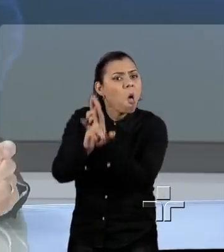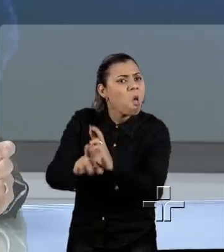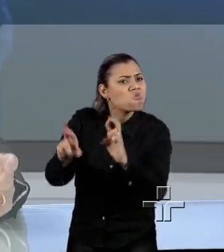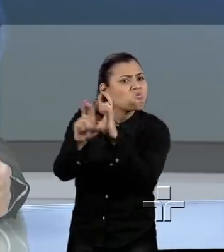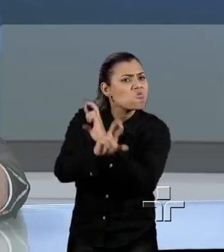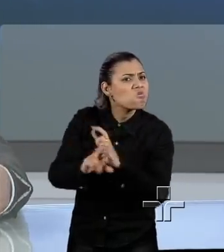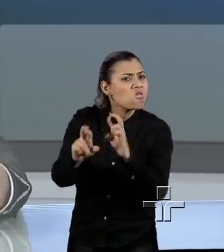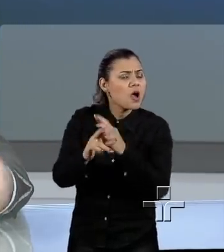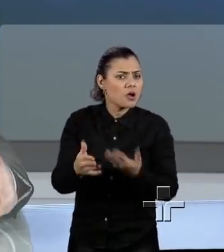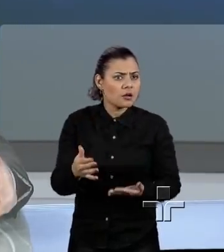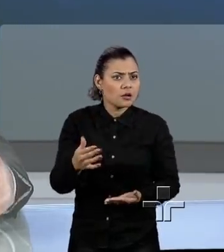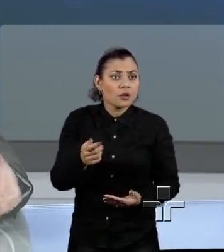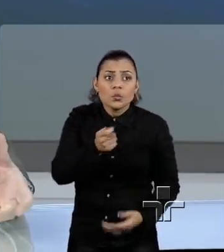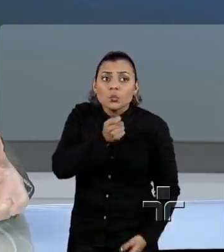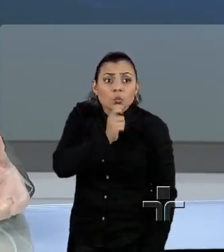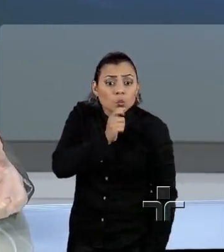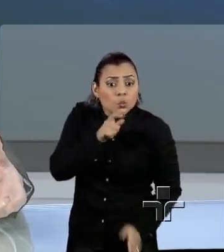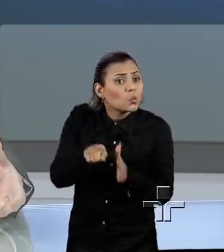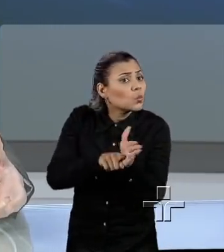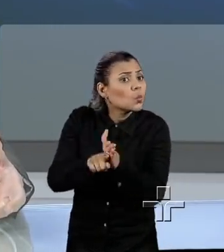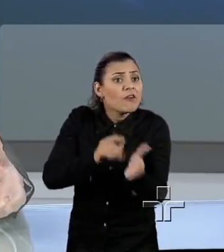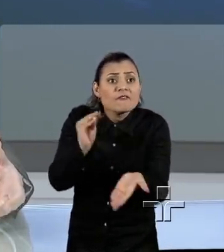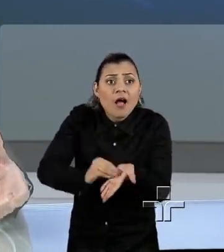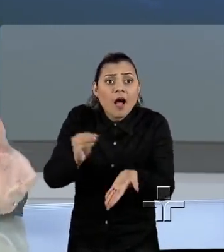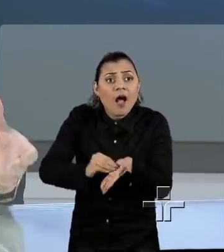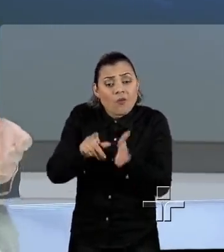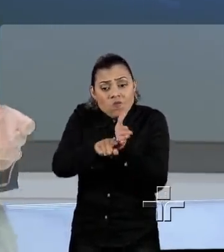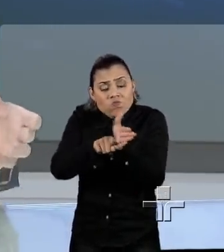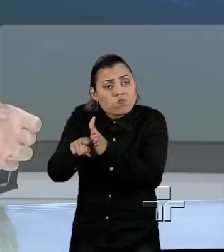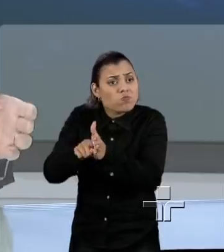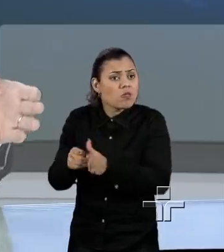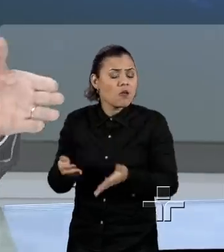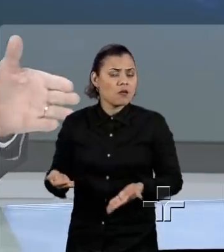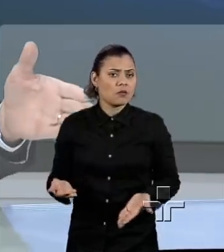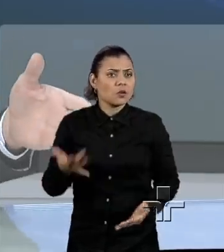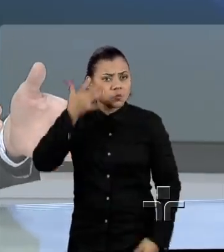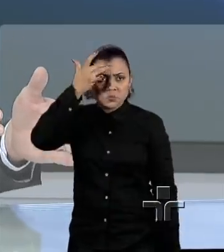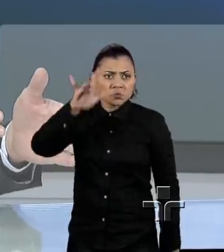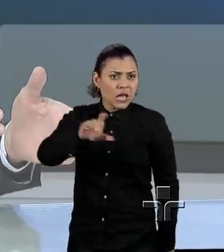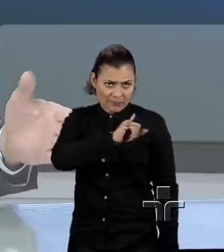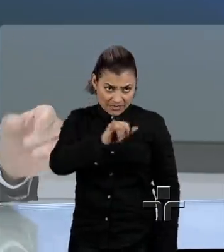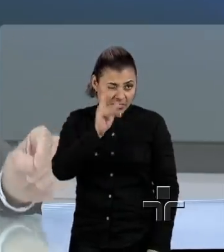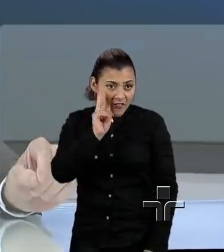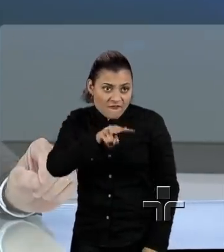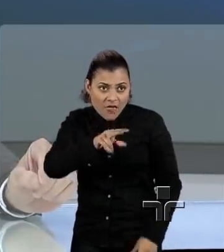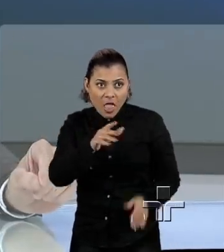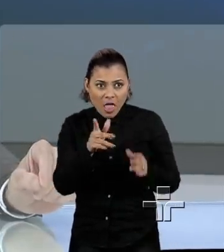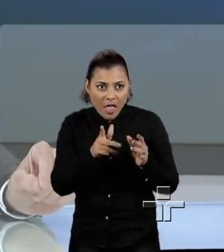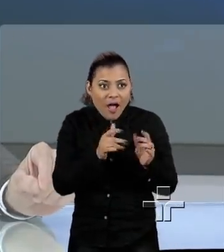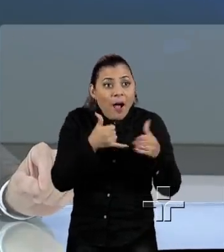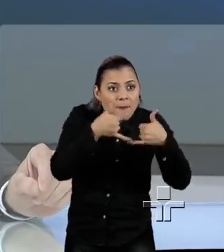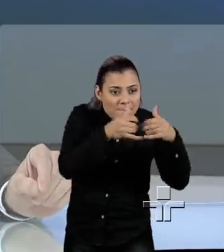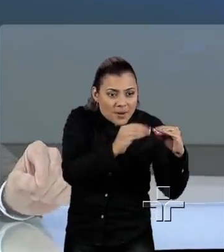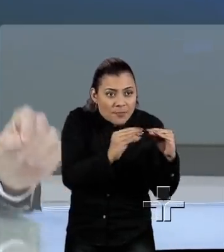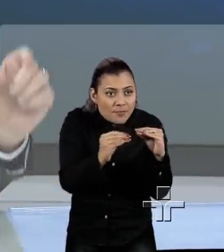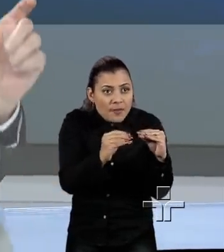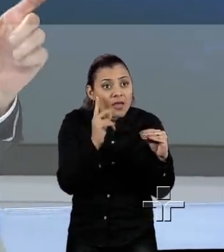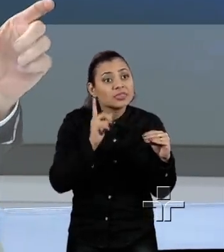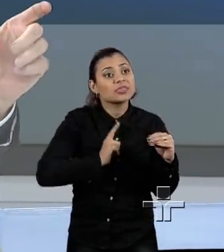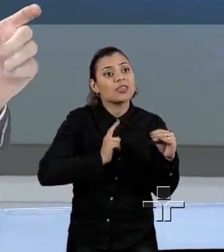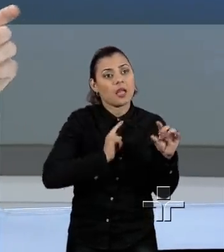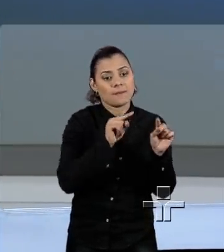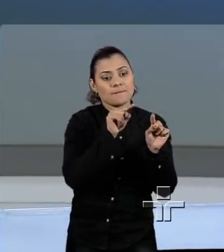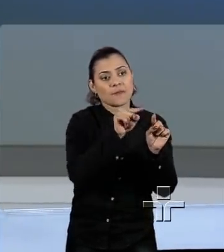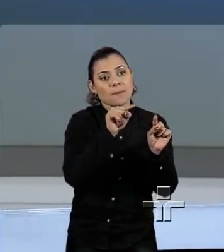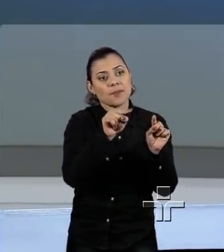importante saber que ainda não foi periciado isso que está sendo levantado. Não se sabe, inclusive, se olhar os trechos, se vê lá 3 pontinhos,